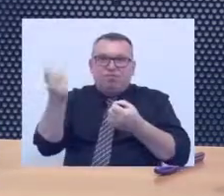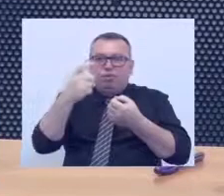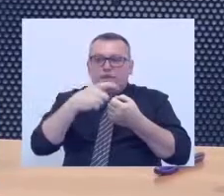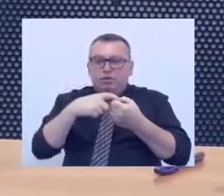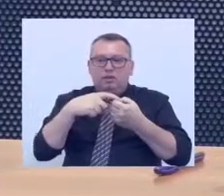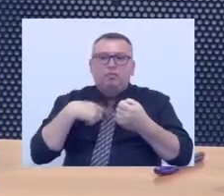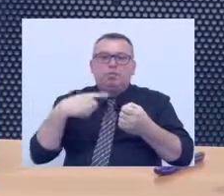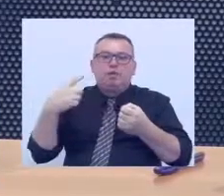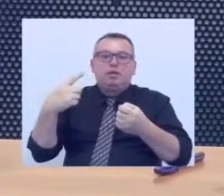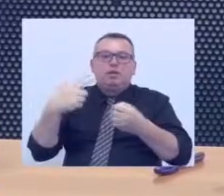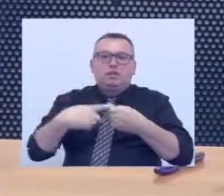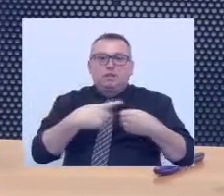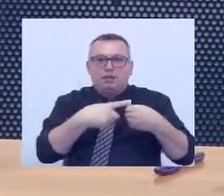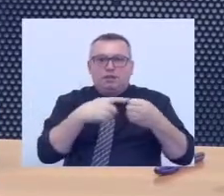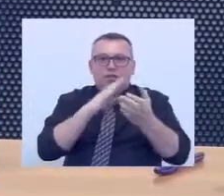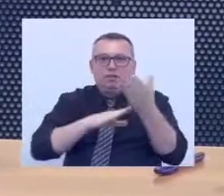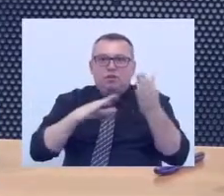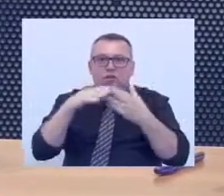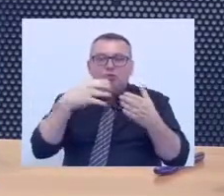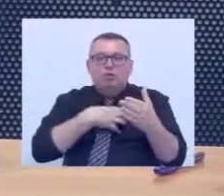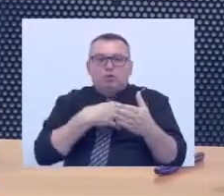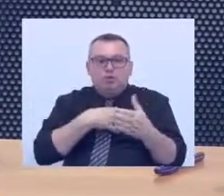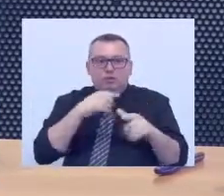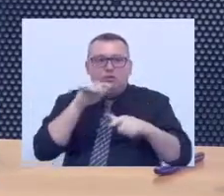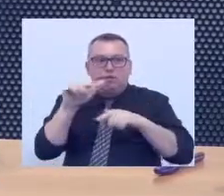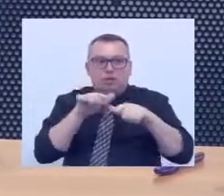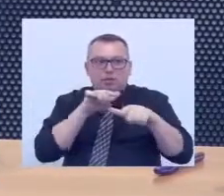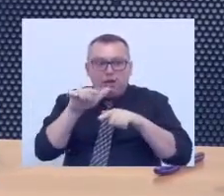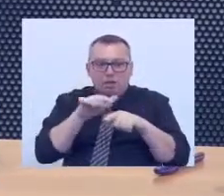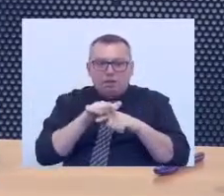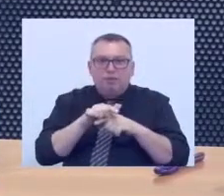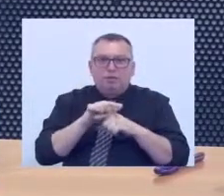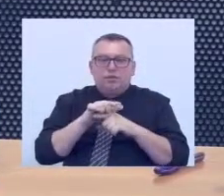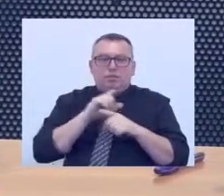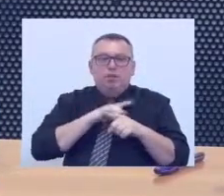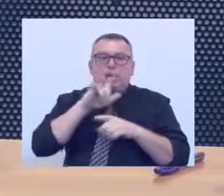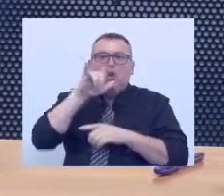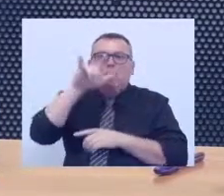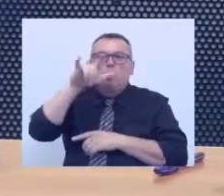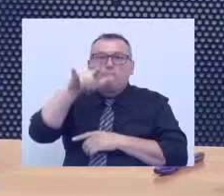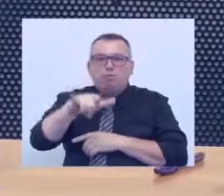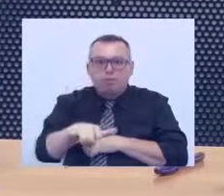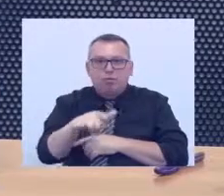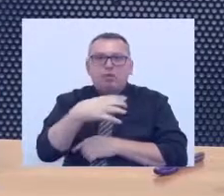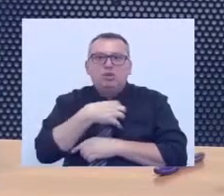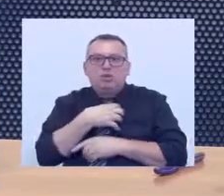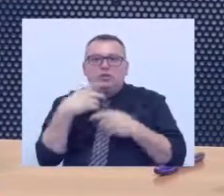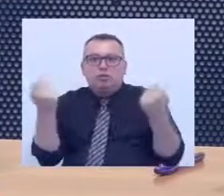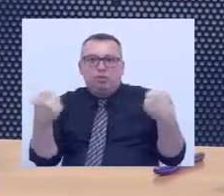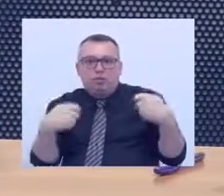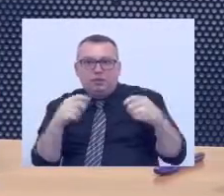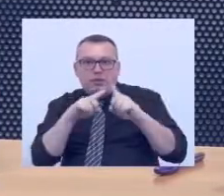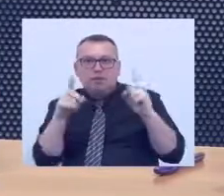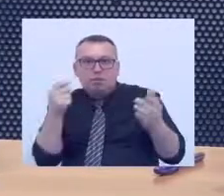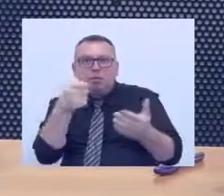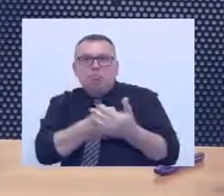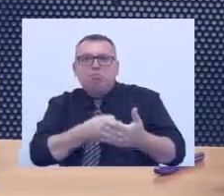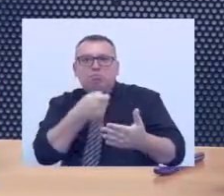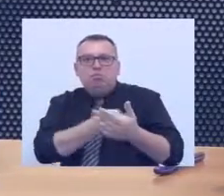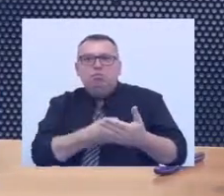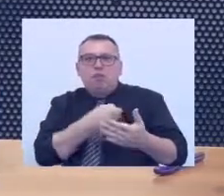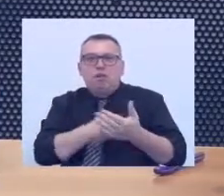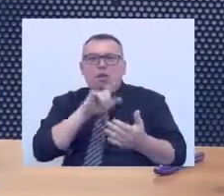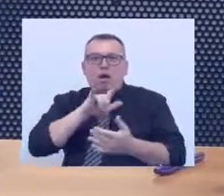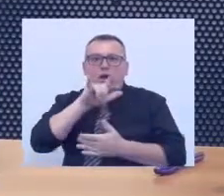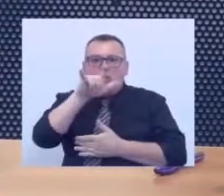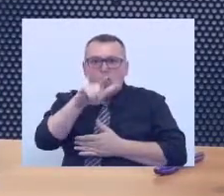cidade toda uma condição de trabalho, de tratar o aeroporto da maneira como ele deve e cobrar o aeroporto de tudo que